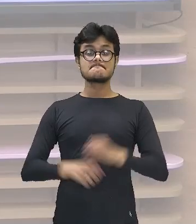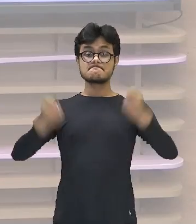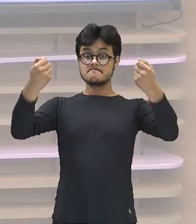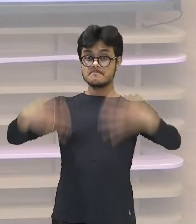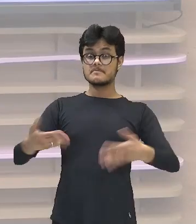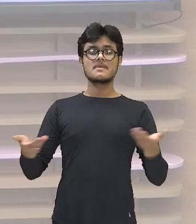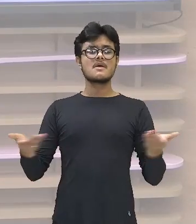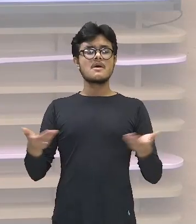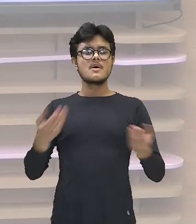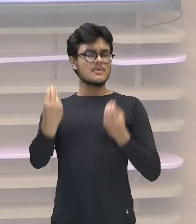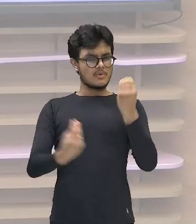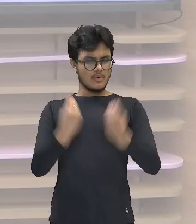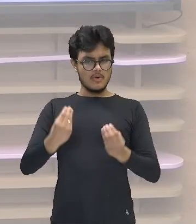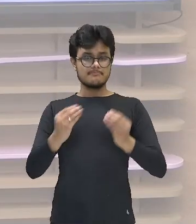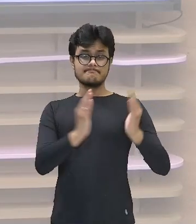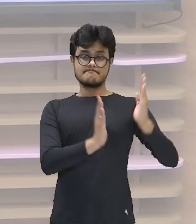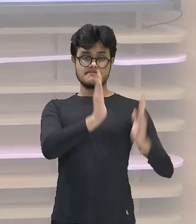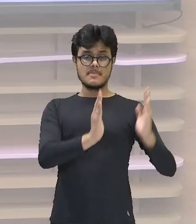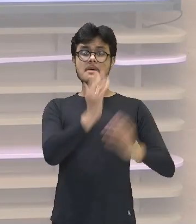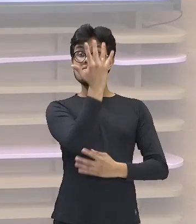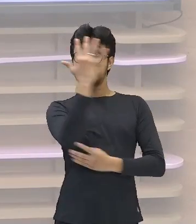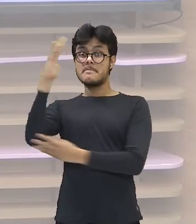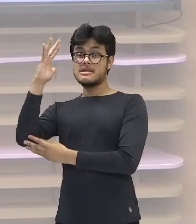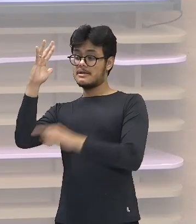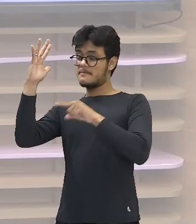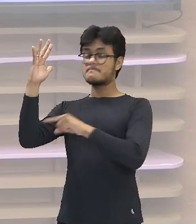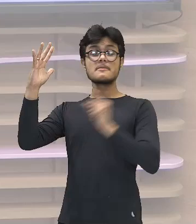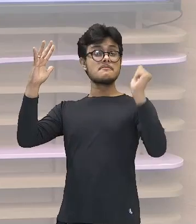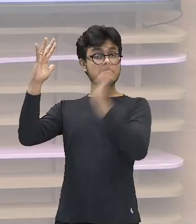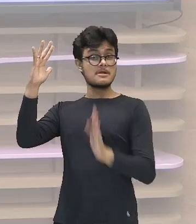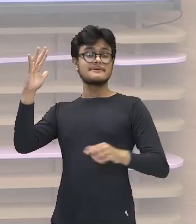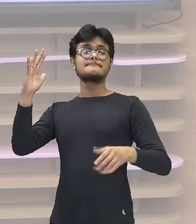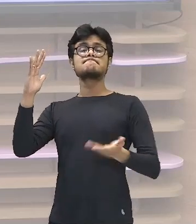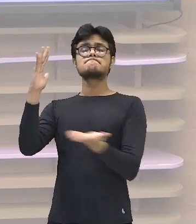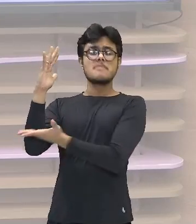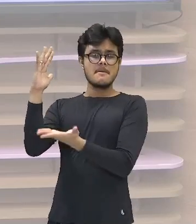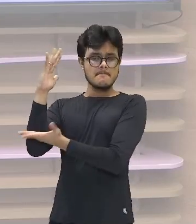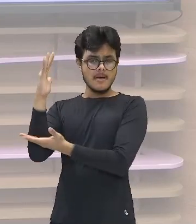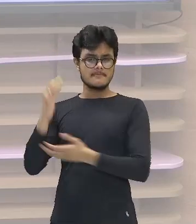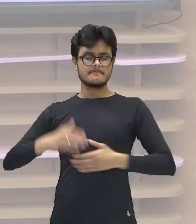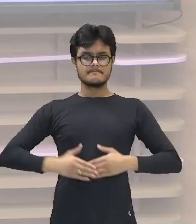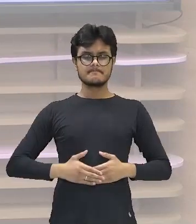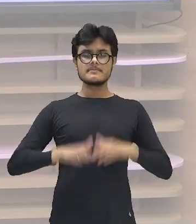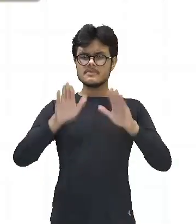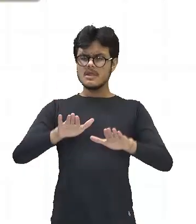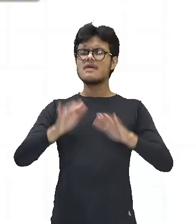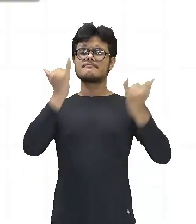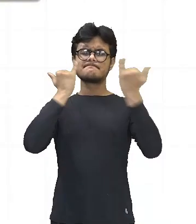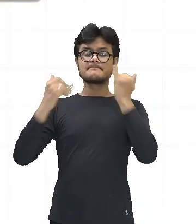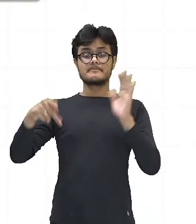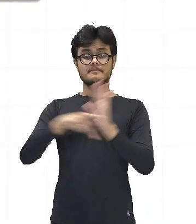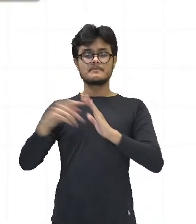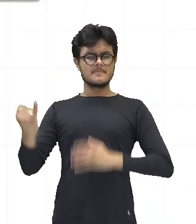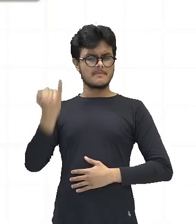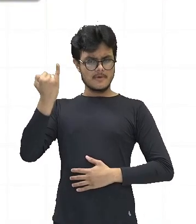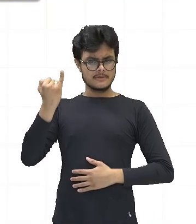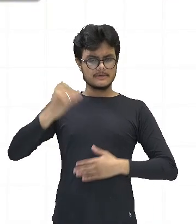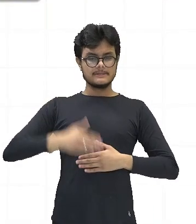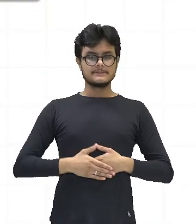sobre esse ciclo agora do pau-brasil, e aí nós vamos observar, temos aí algumas informações que o